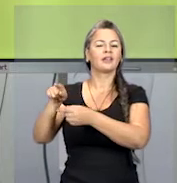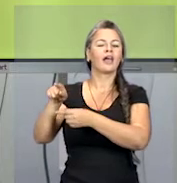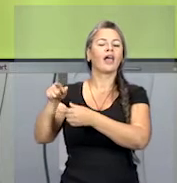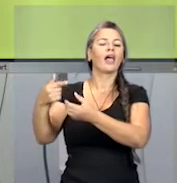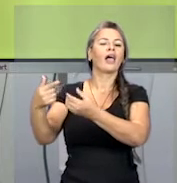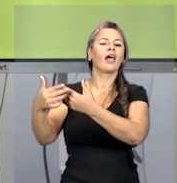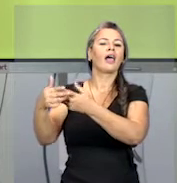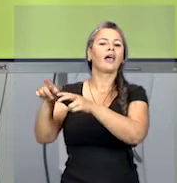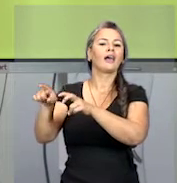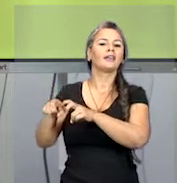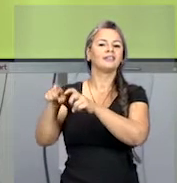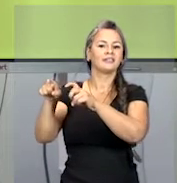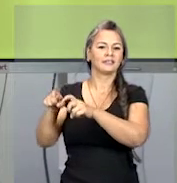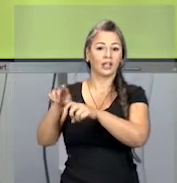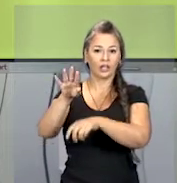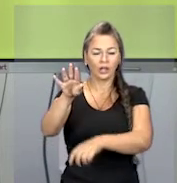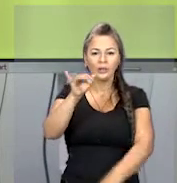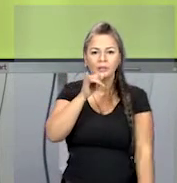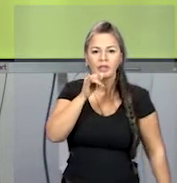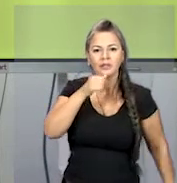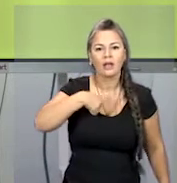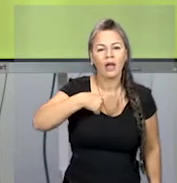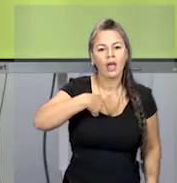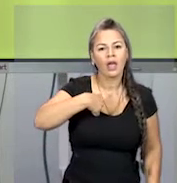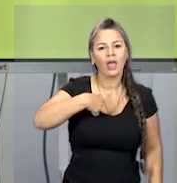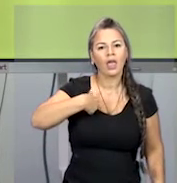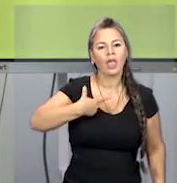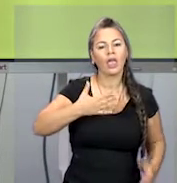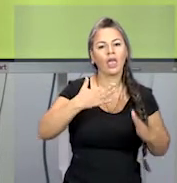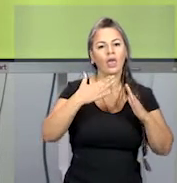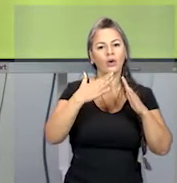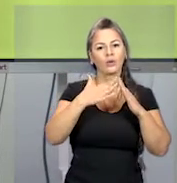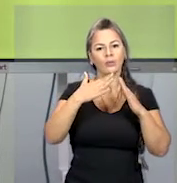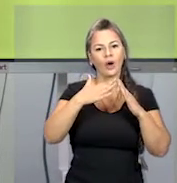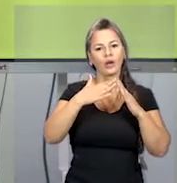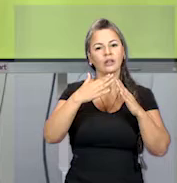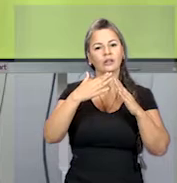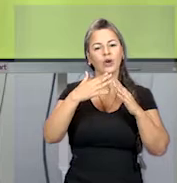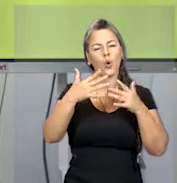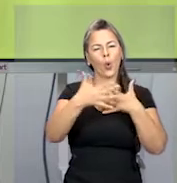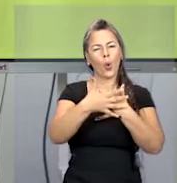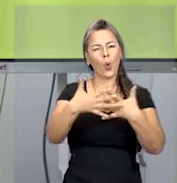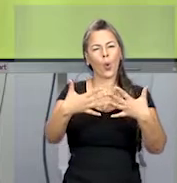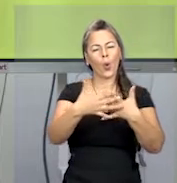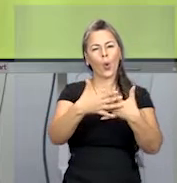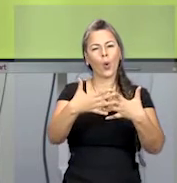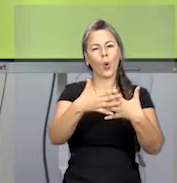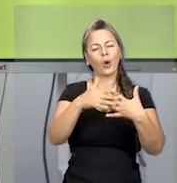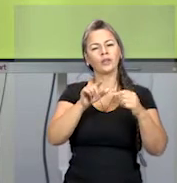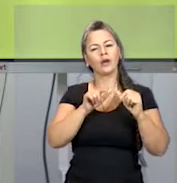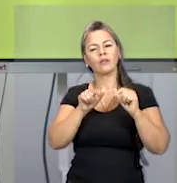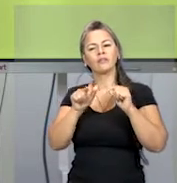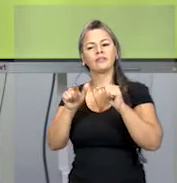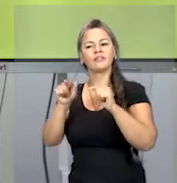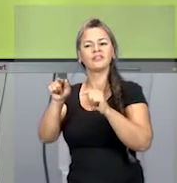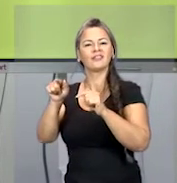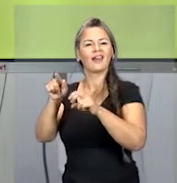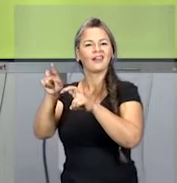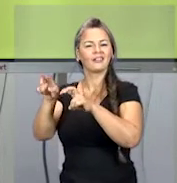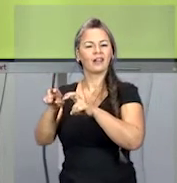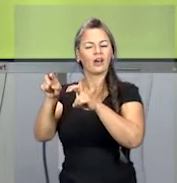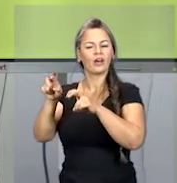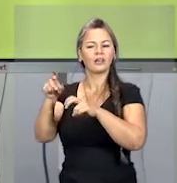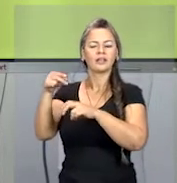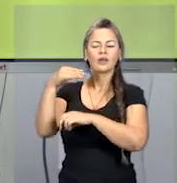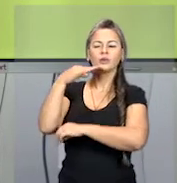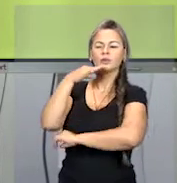observar isso. Se eu moro numa cidade grande e visito uma cidade pequena, como eu observo essas